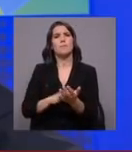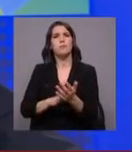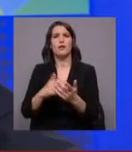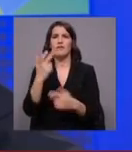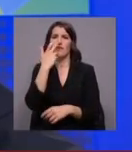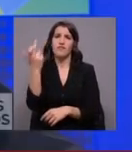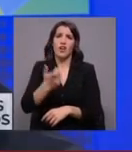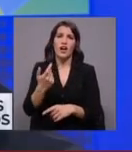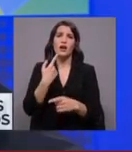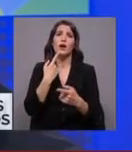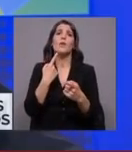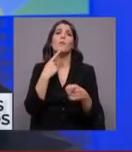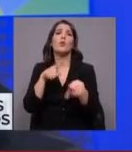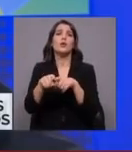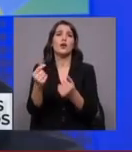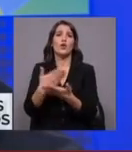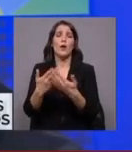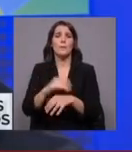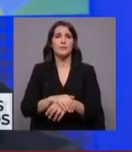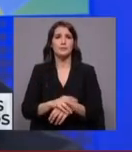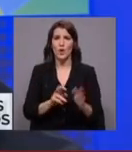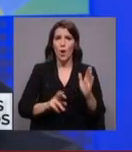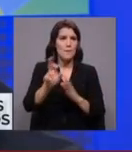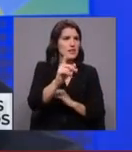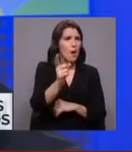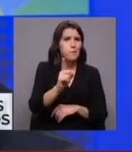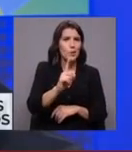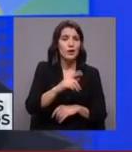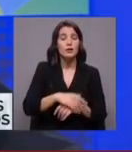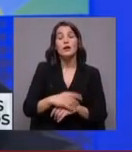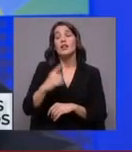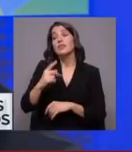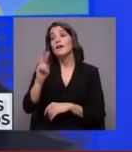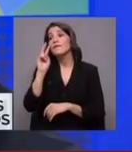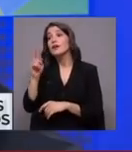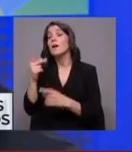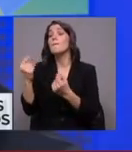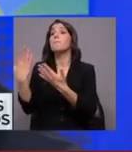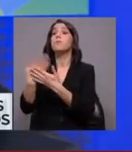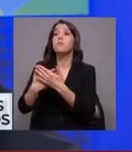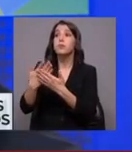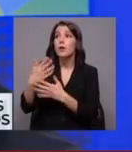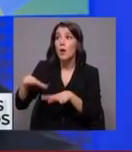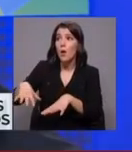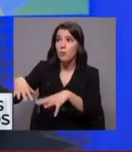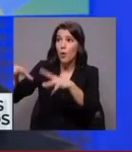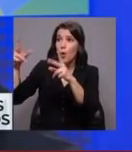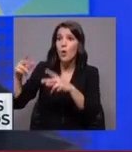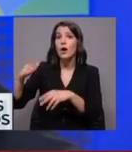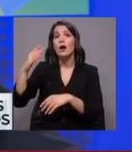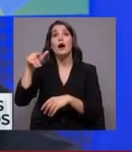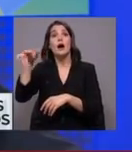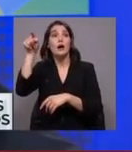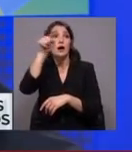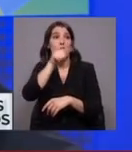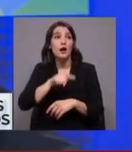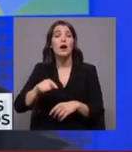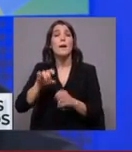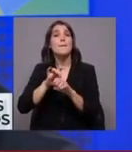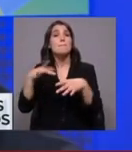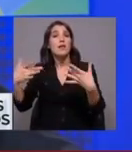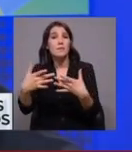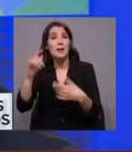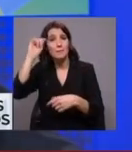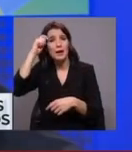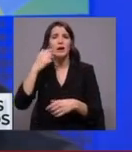das políticas econômicas a gente não tem aumentar acho que tem que ser vista em conjunto com aumentar a produtividade EA capacidade dos setores mais afetados por tanya